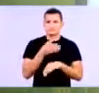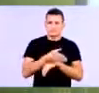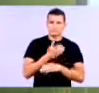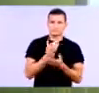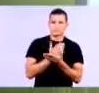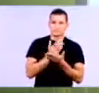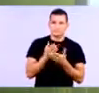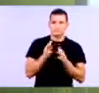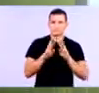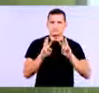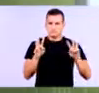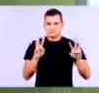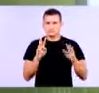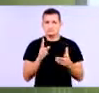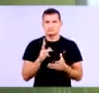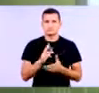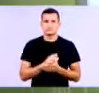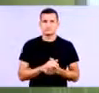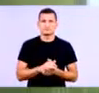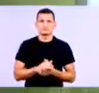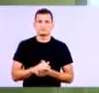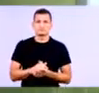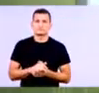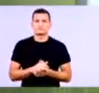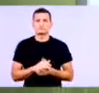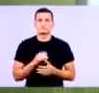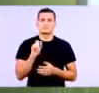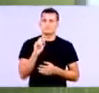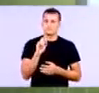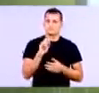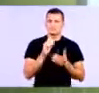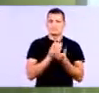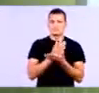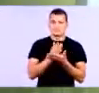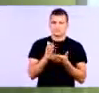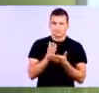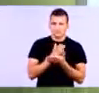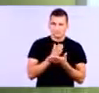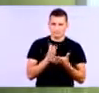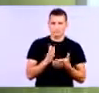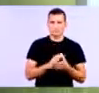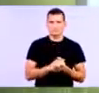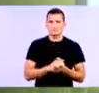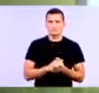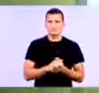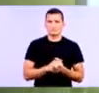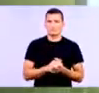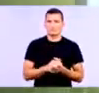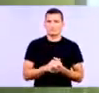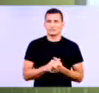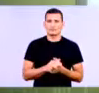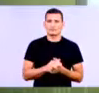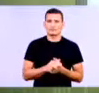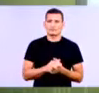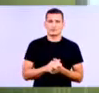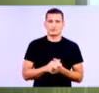sites ou algo parecido. O que alguns, né, aqueles mais que têm uma afinidade maior com tecnologia,